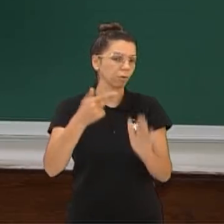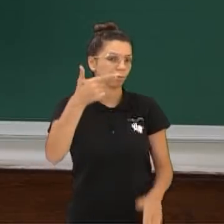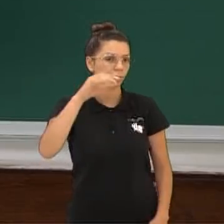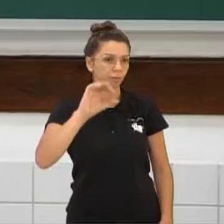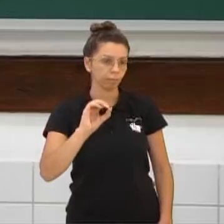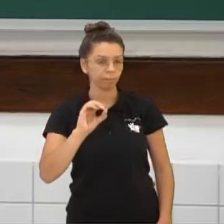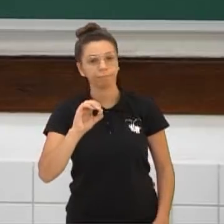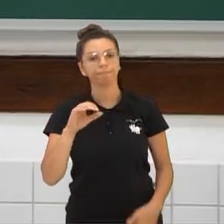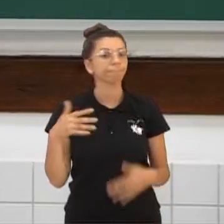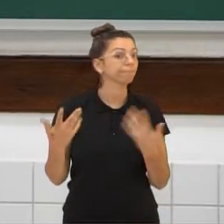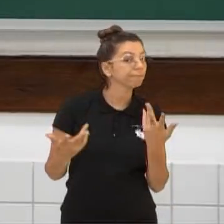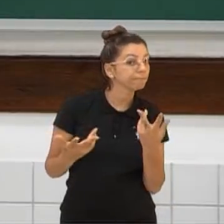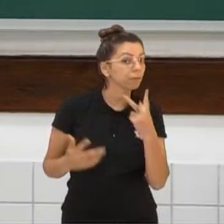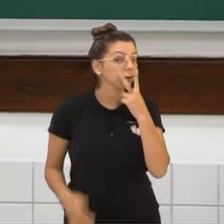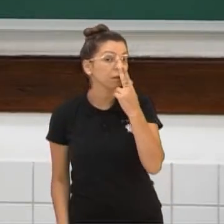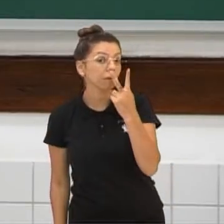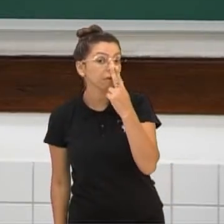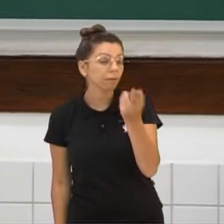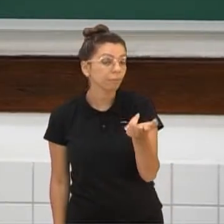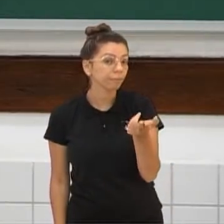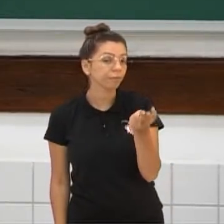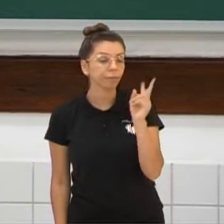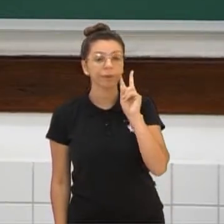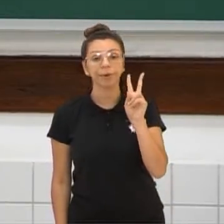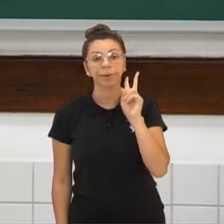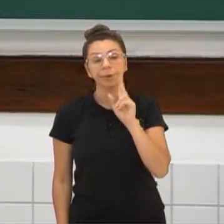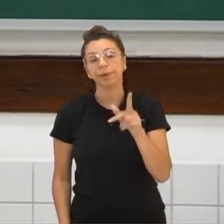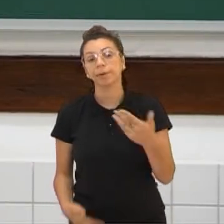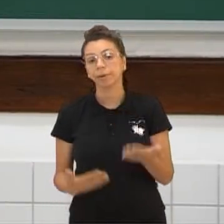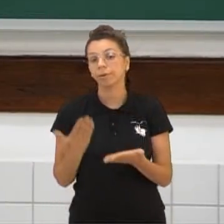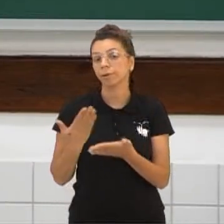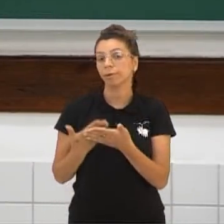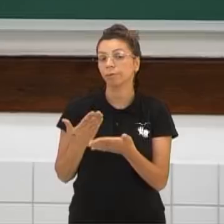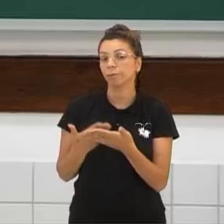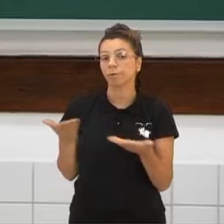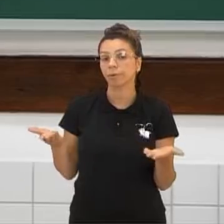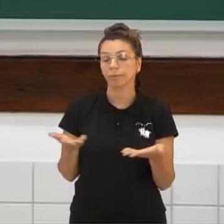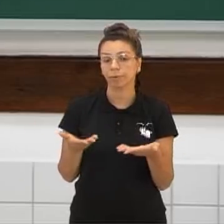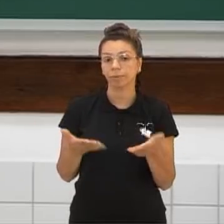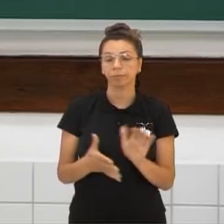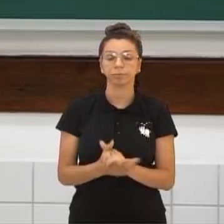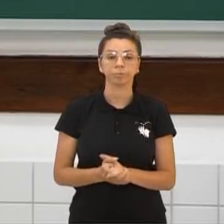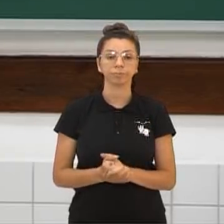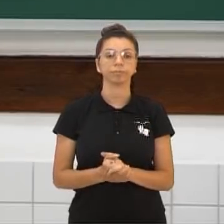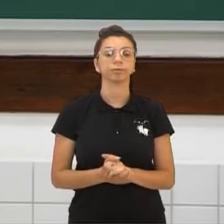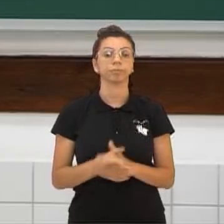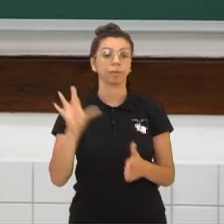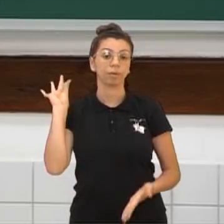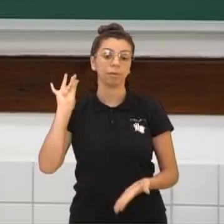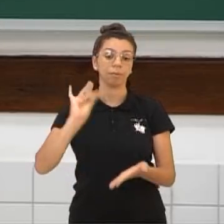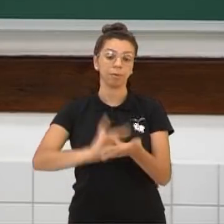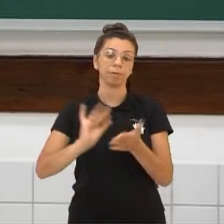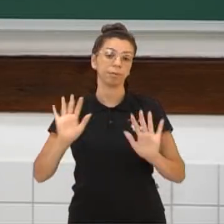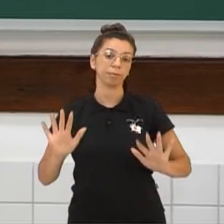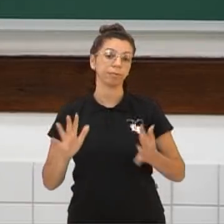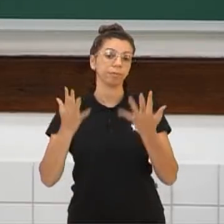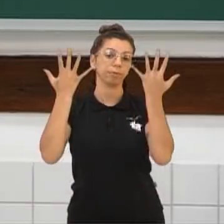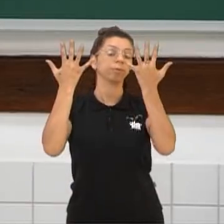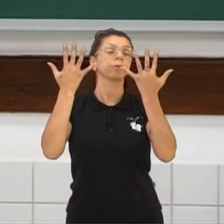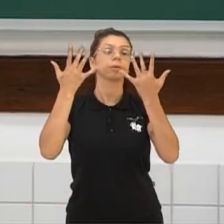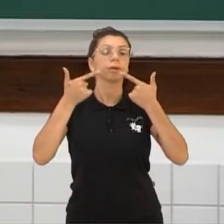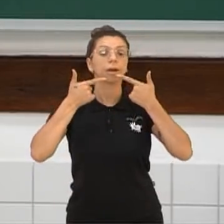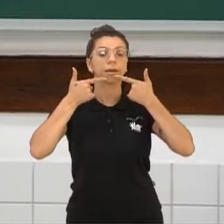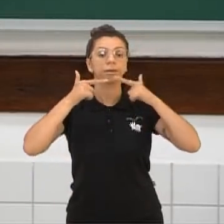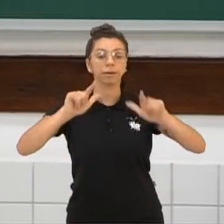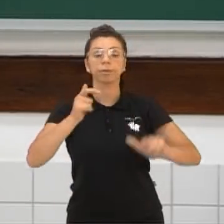20? O que que você acha? Relembra aí o que que nós estudamos agora há pouco. Qual foi o fato, o evento que